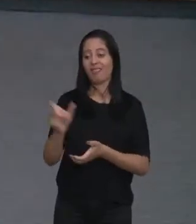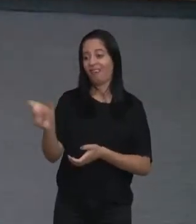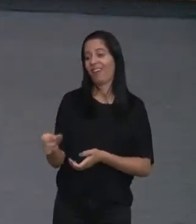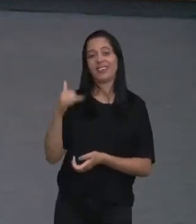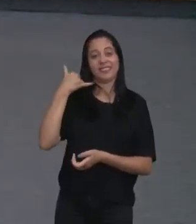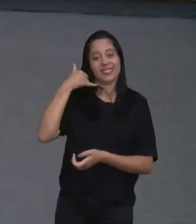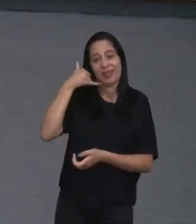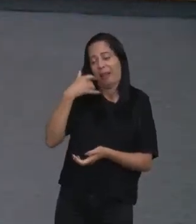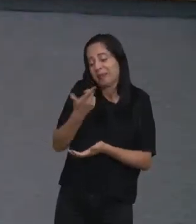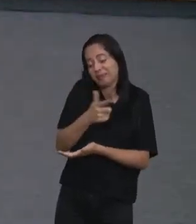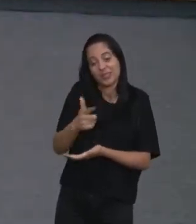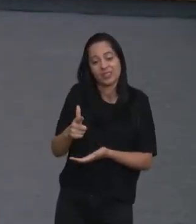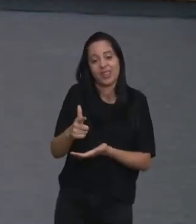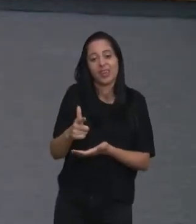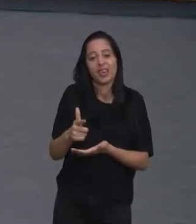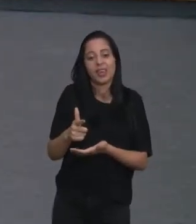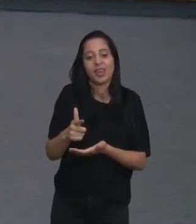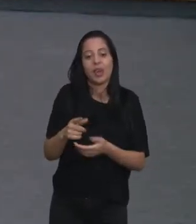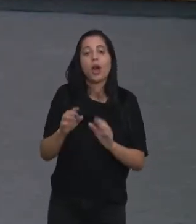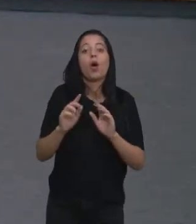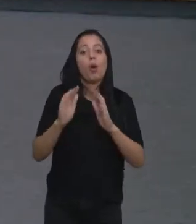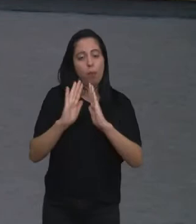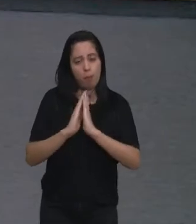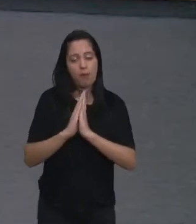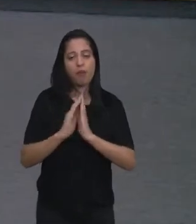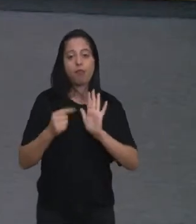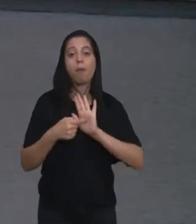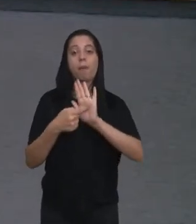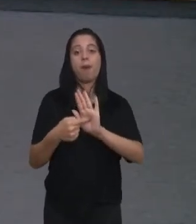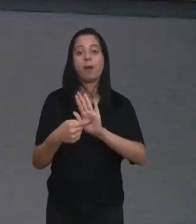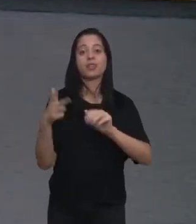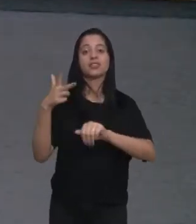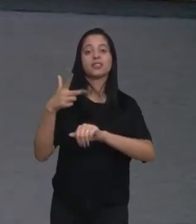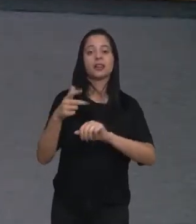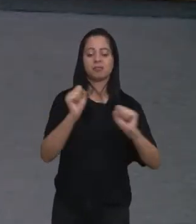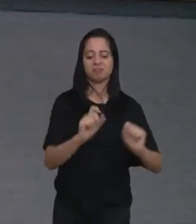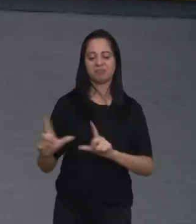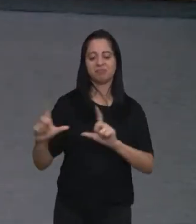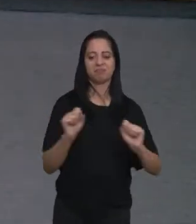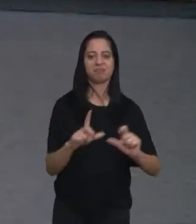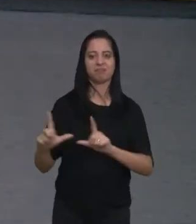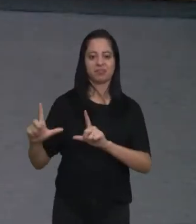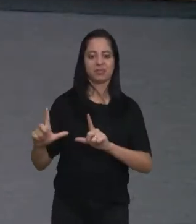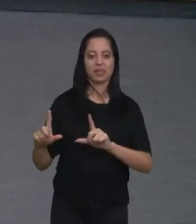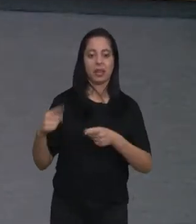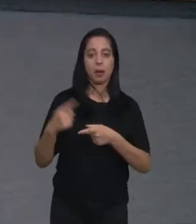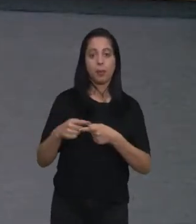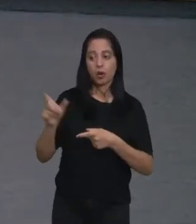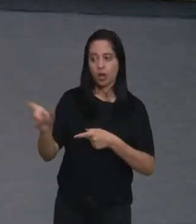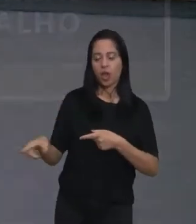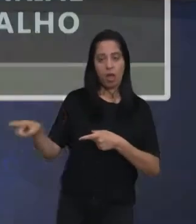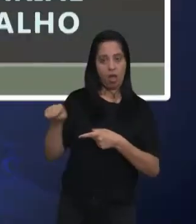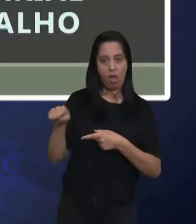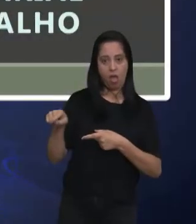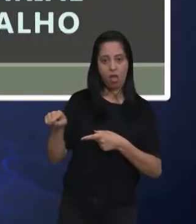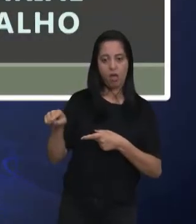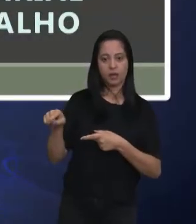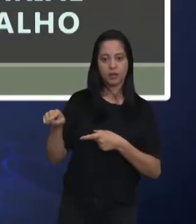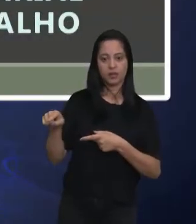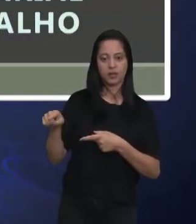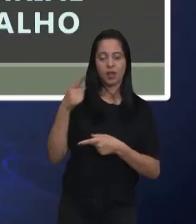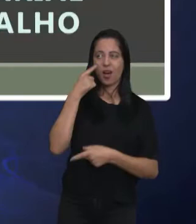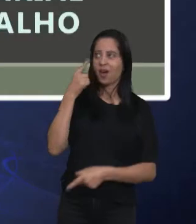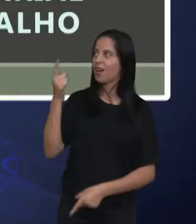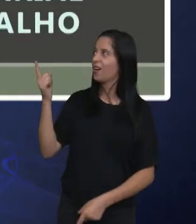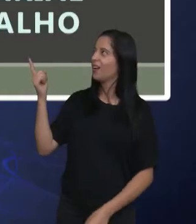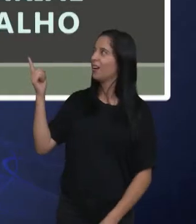aposentado. E, por favor, põe a apresentação, porque na apresentação, porque eles são da regional,